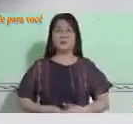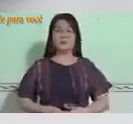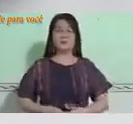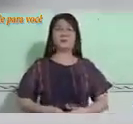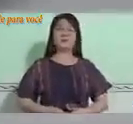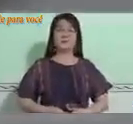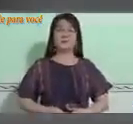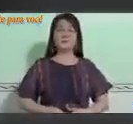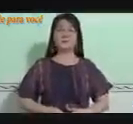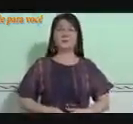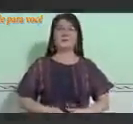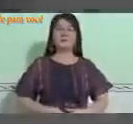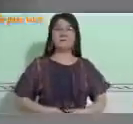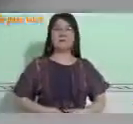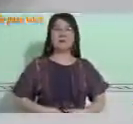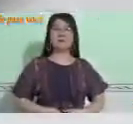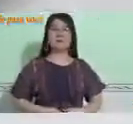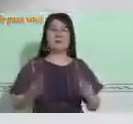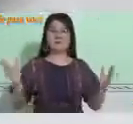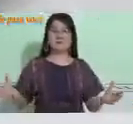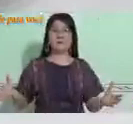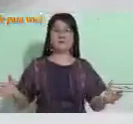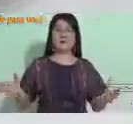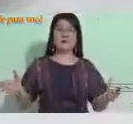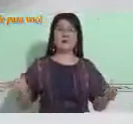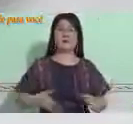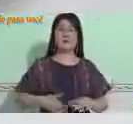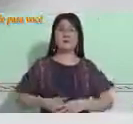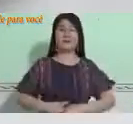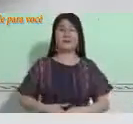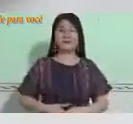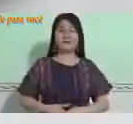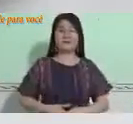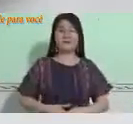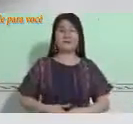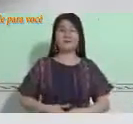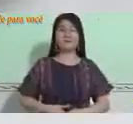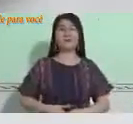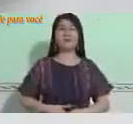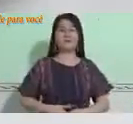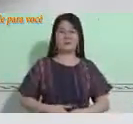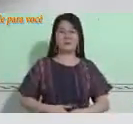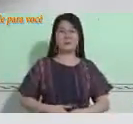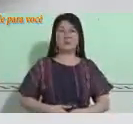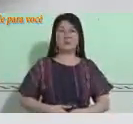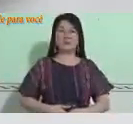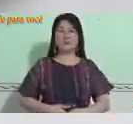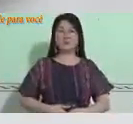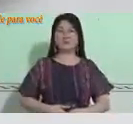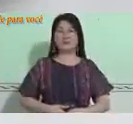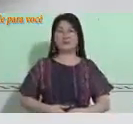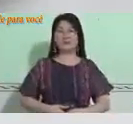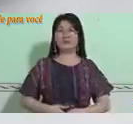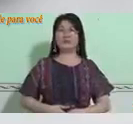arroxeados, deve-se chamar ajuda médica ou ir imediatamente ao hospital, já que a quantidade de oxigênio chegando no sangue está